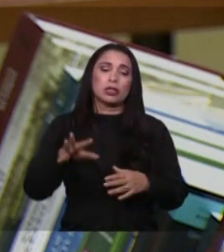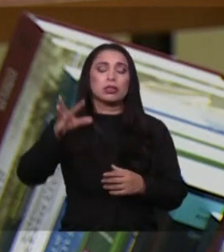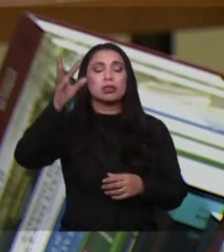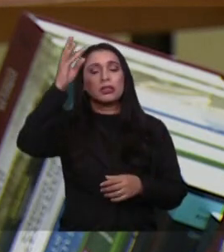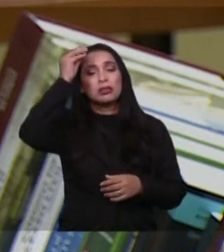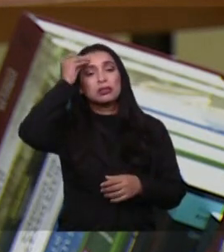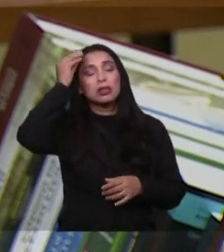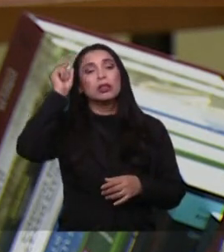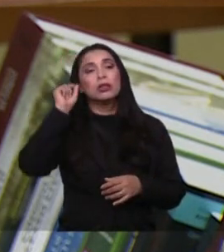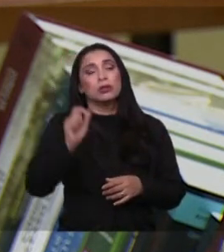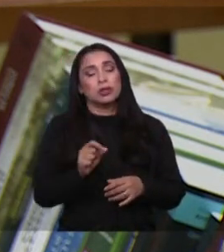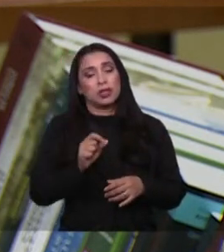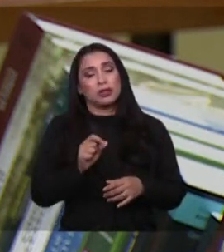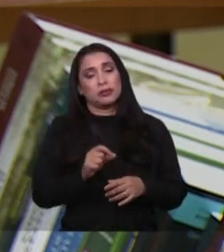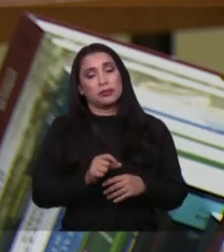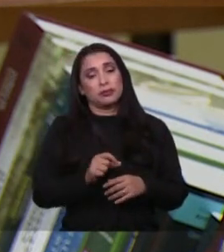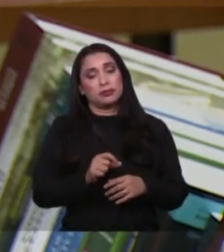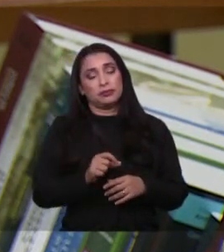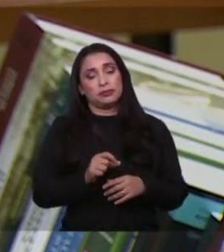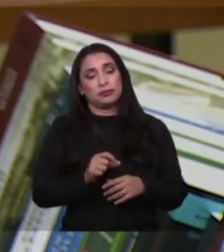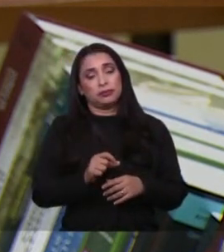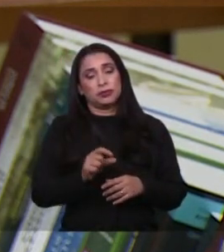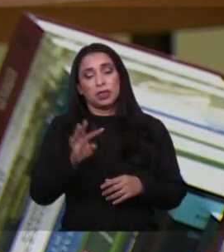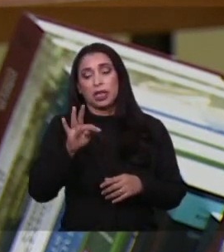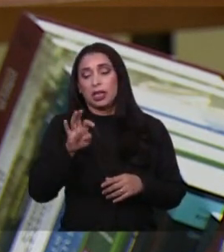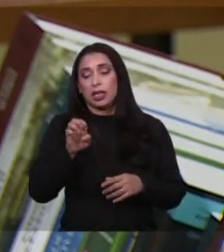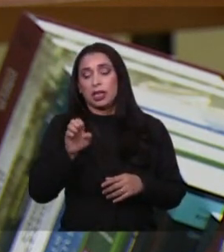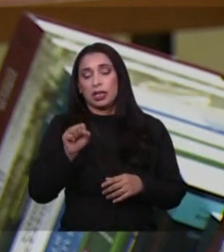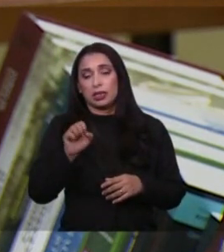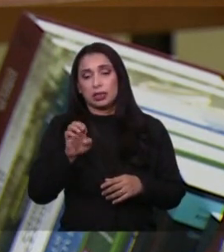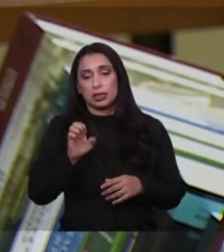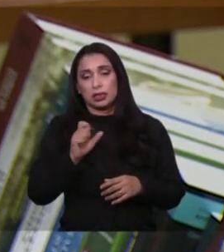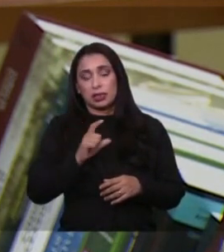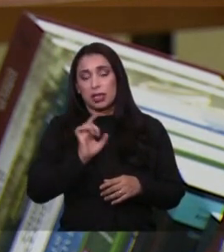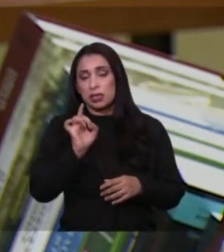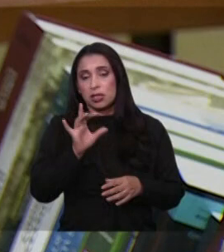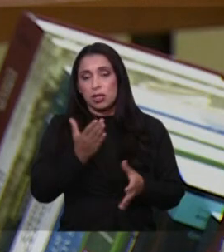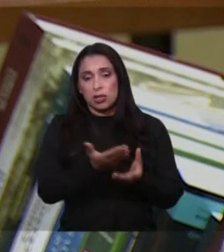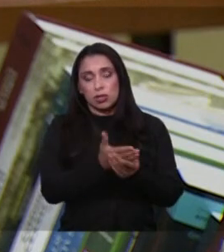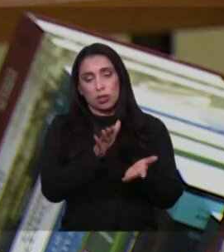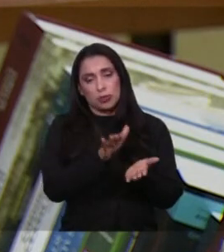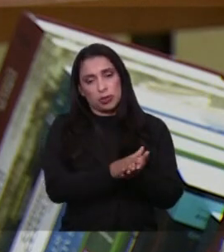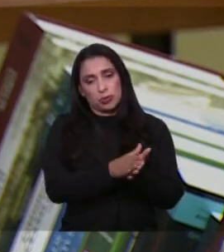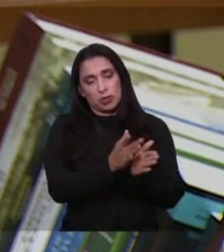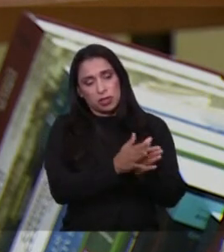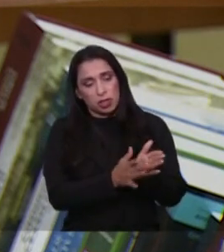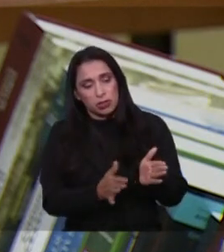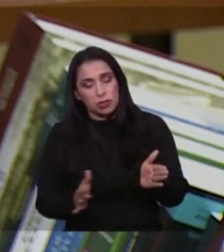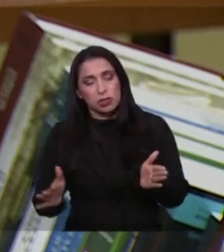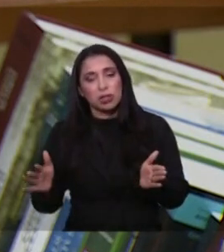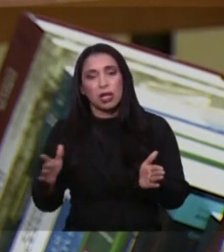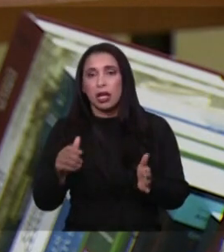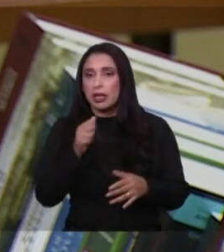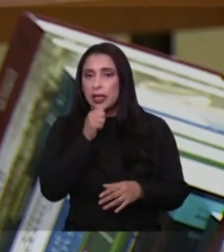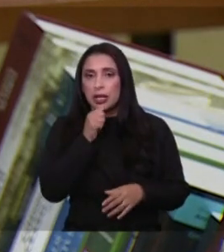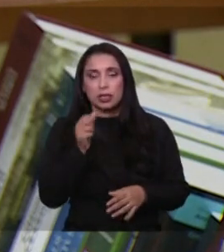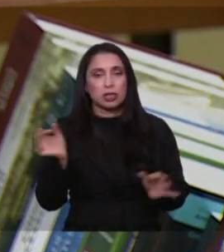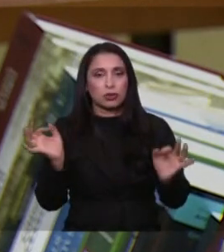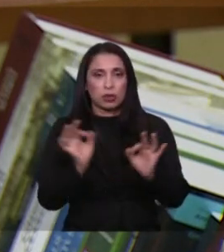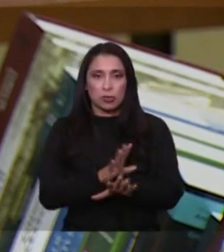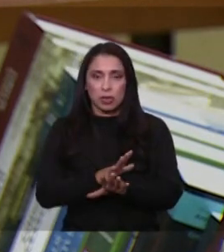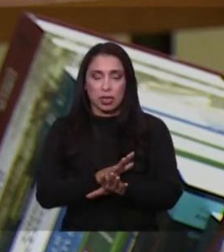de estabelecer a tese que se aplicaria apenas aos processos em curso, vedada